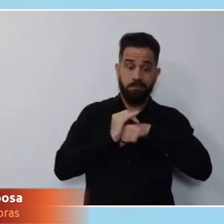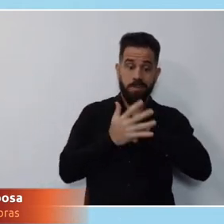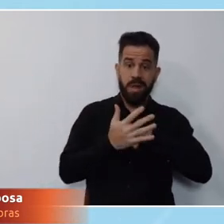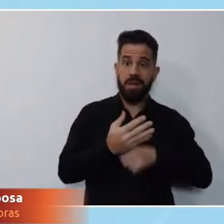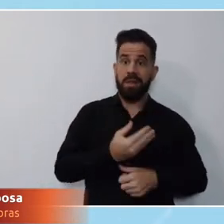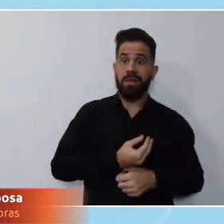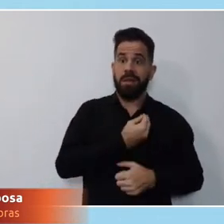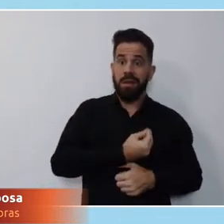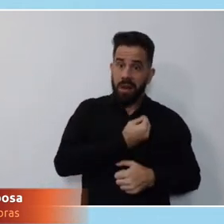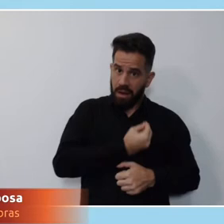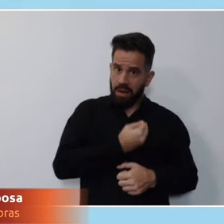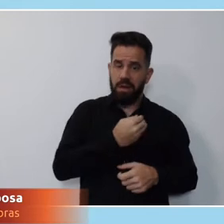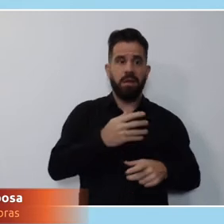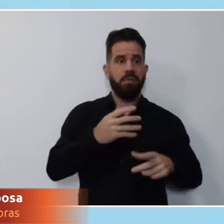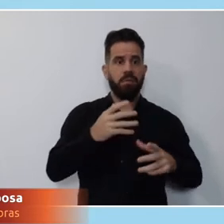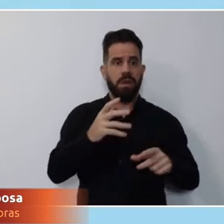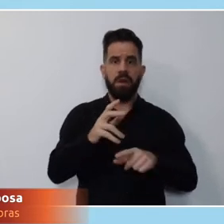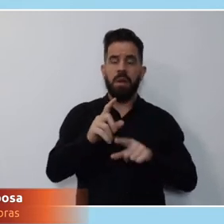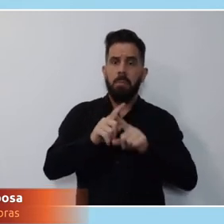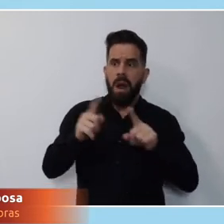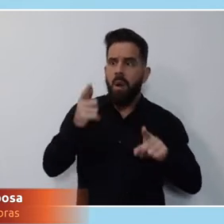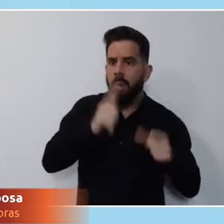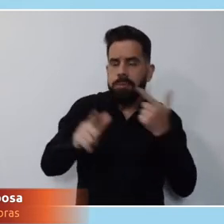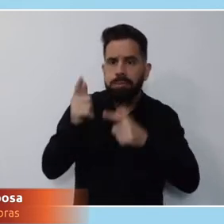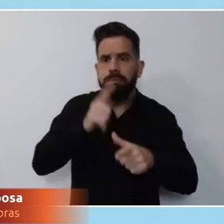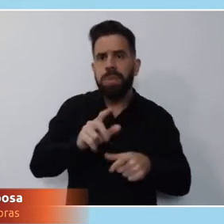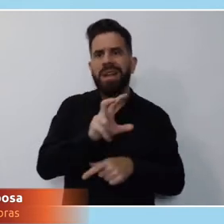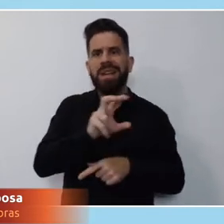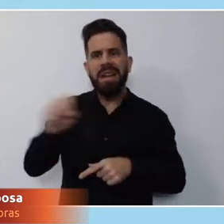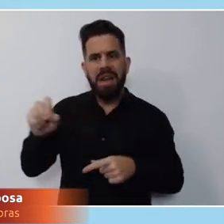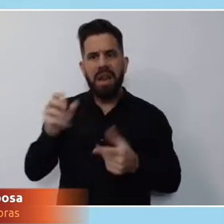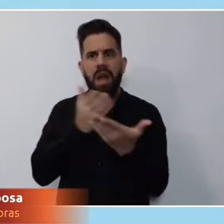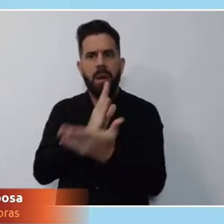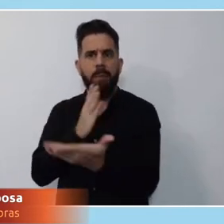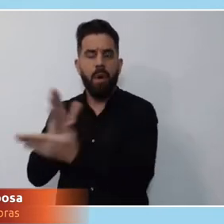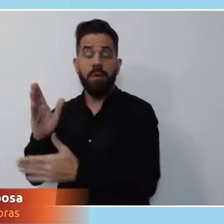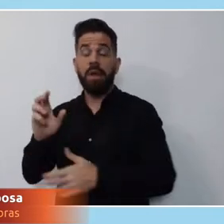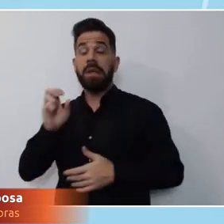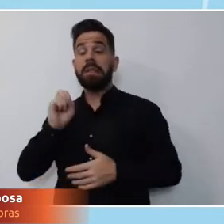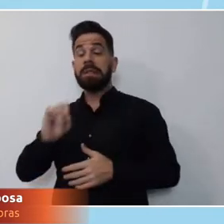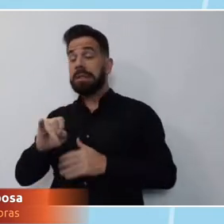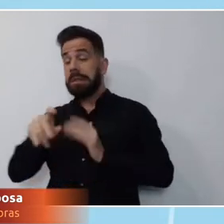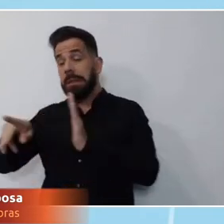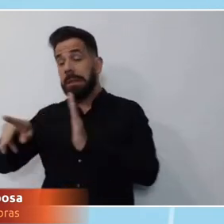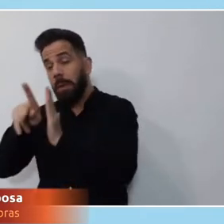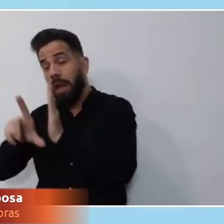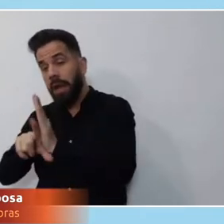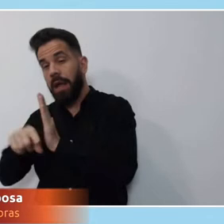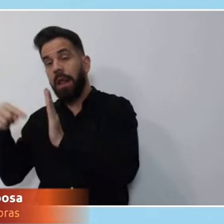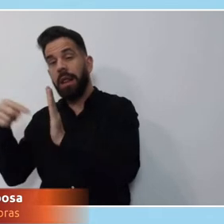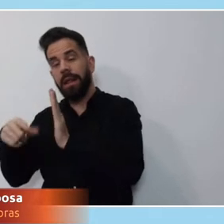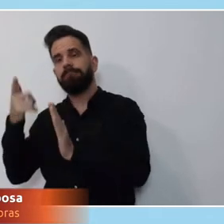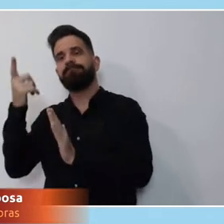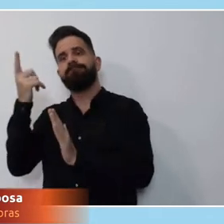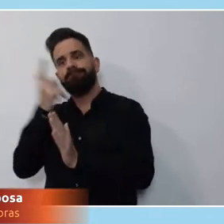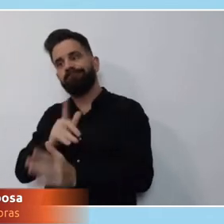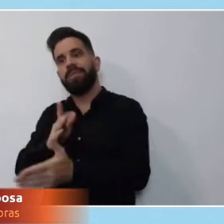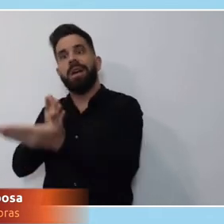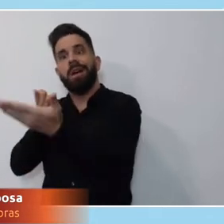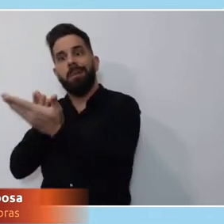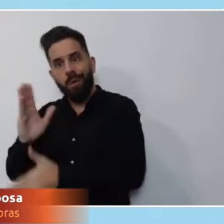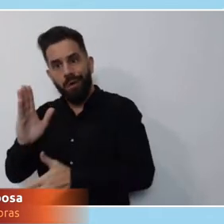liberação, ou seja, esse projeto de lei, né, que vem desde 2002, o número